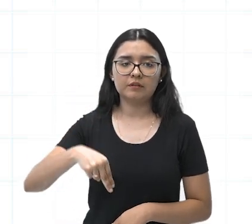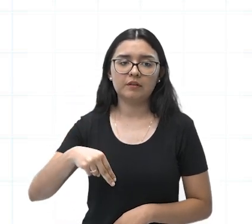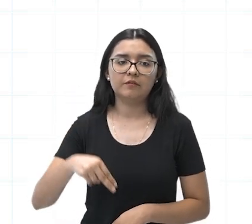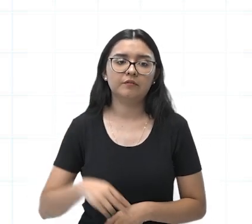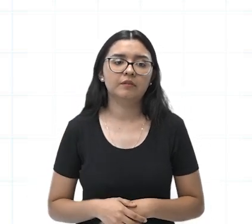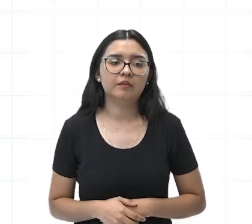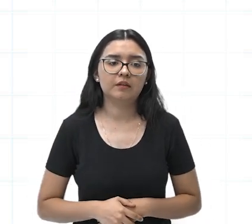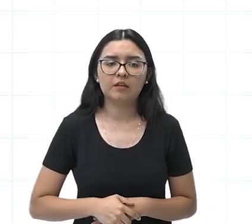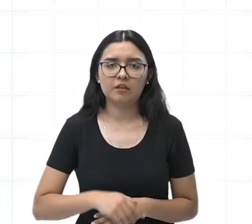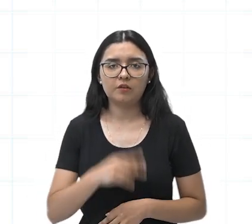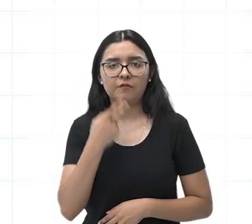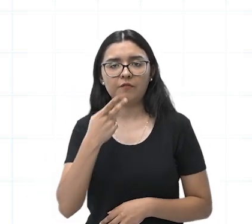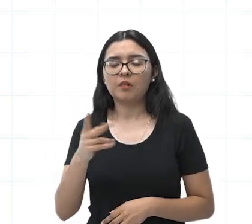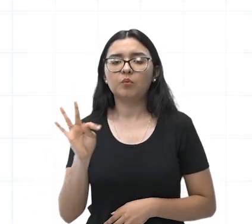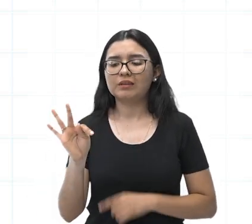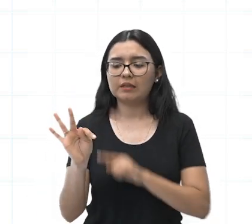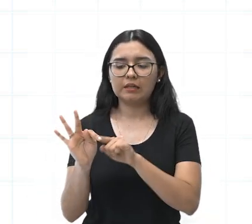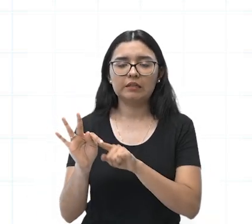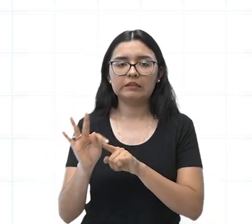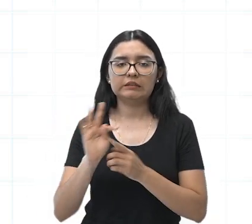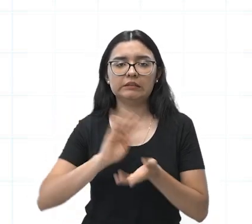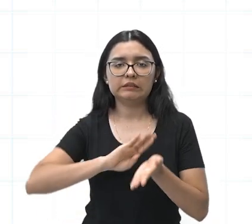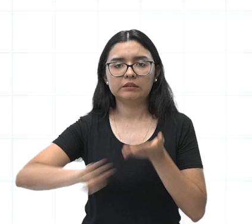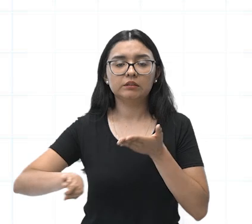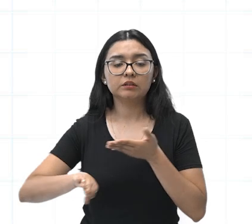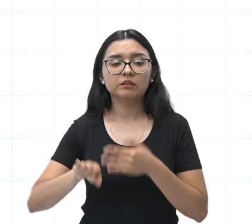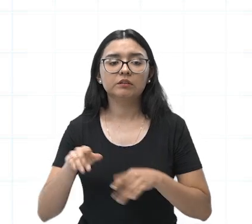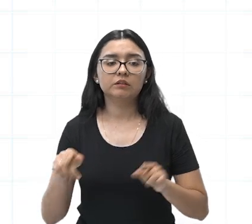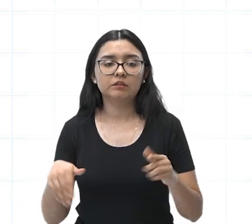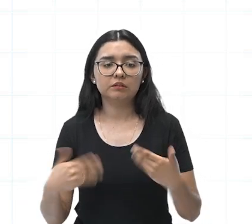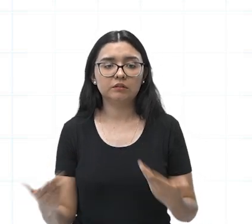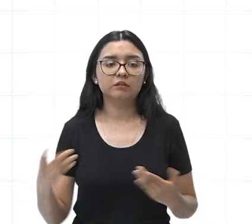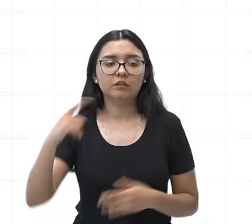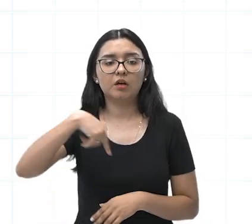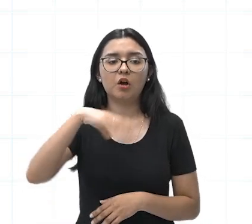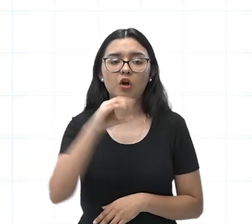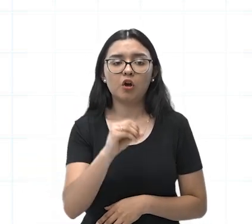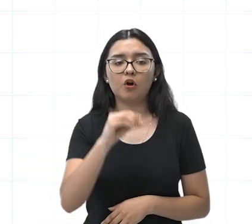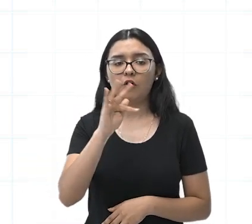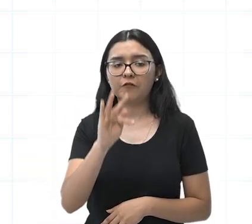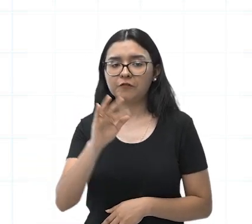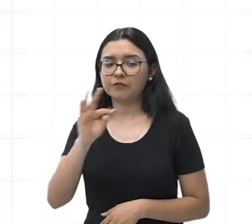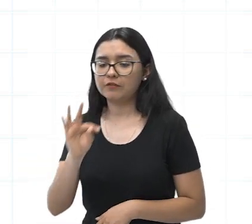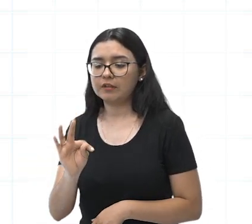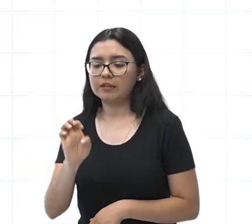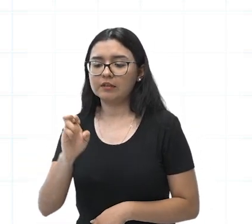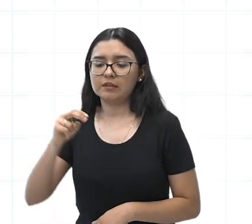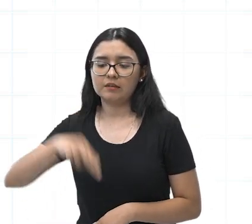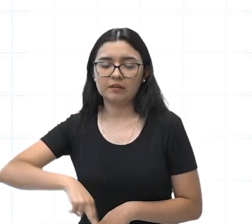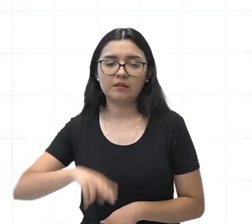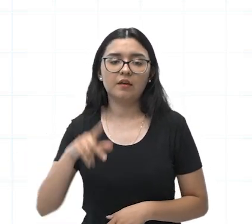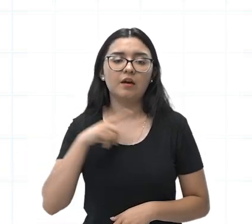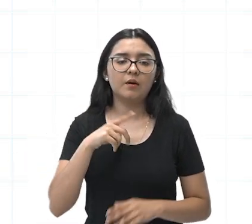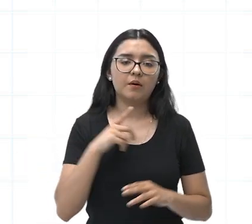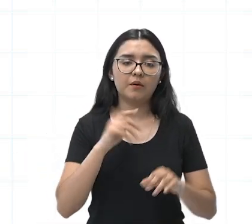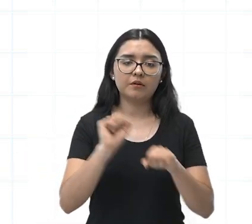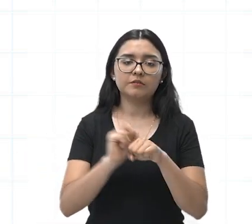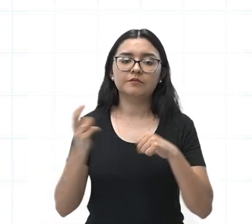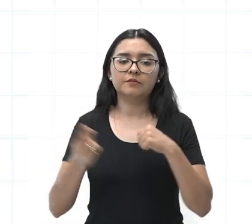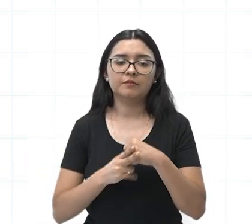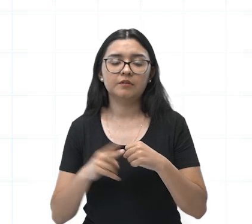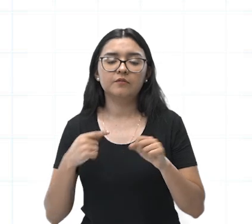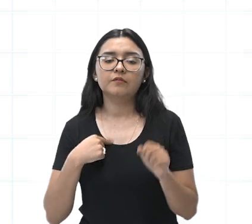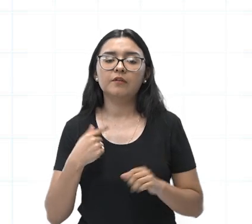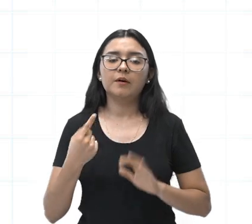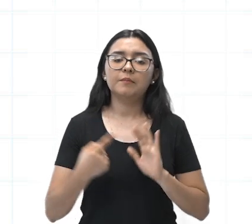tá? Eu não digo often, eu digo often. Often, ele é então um advérbio de frequência que